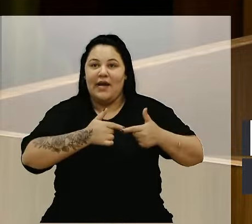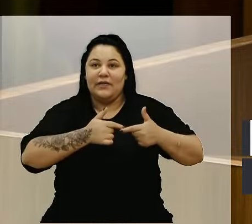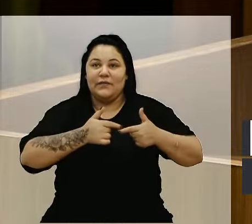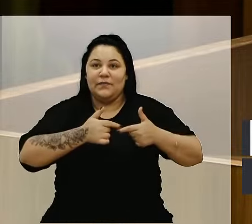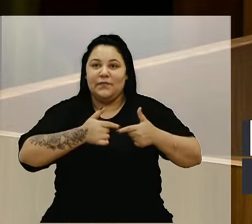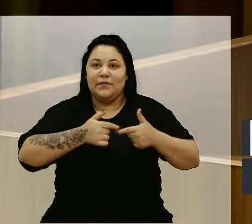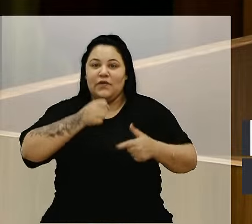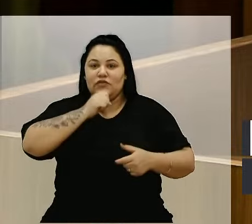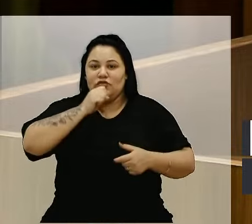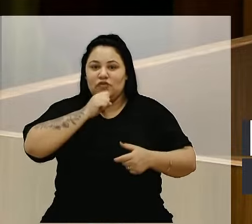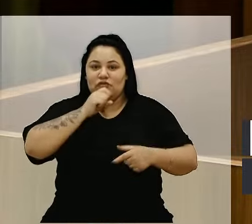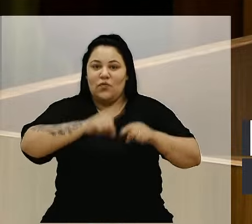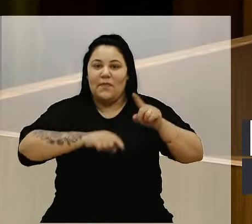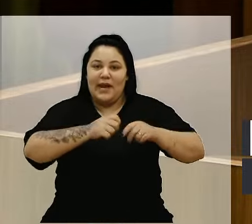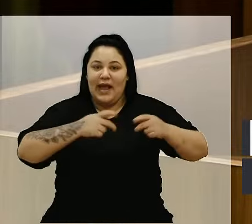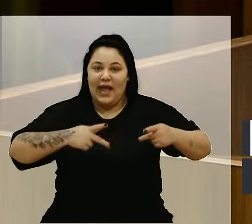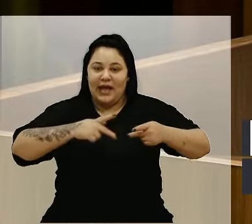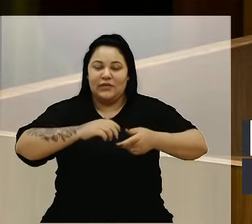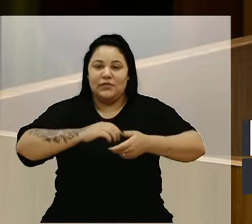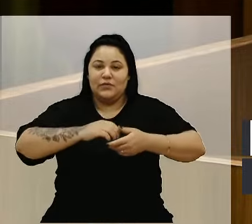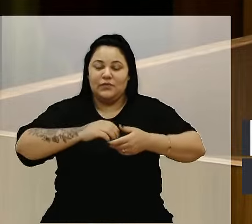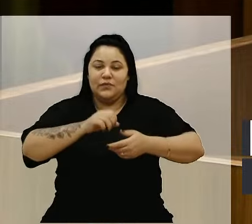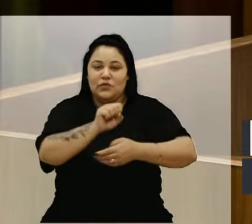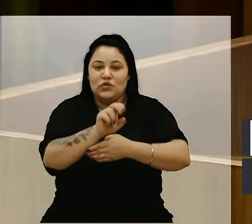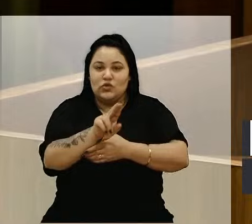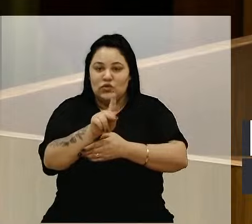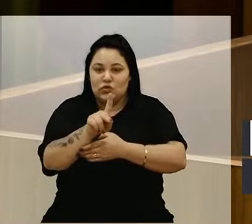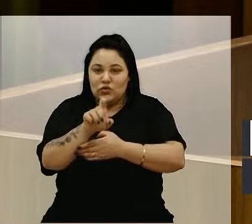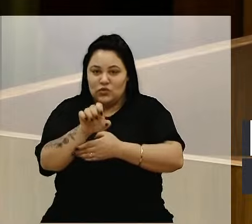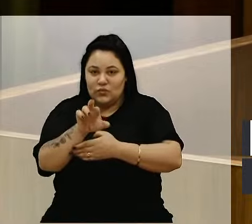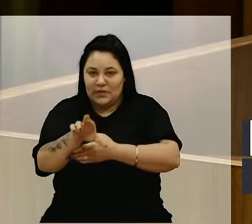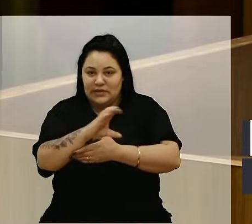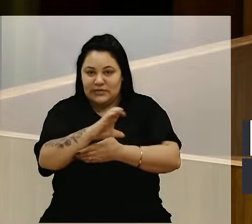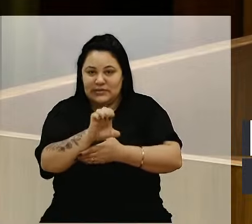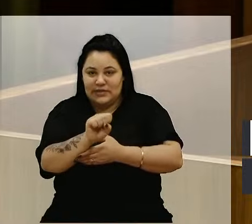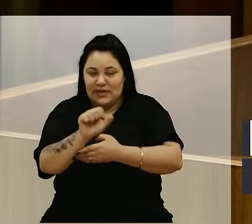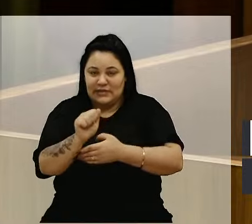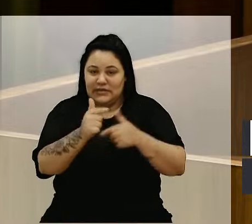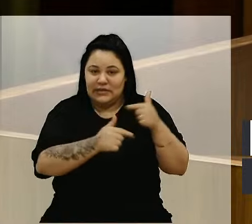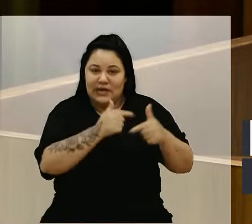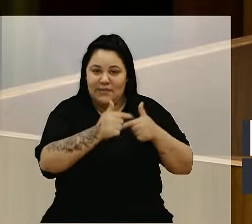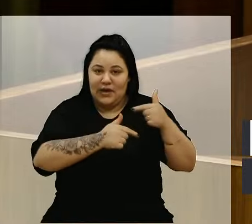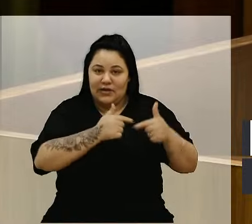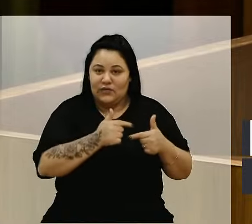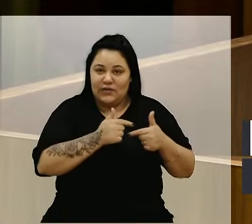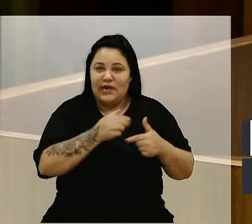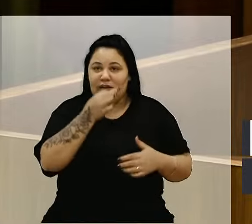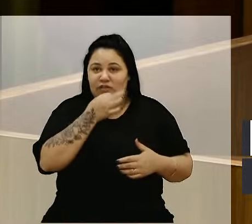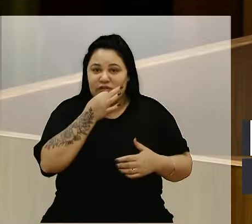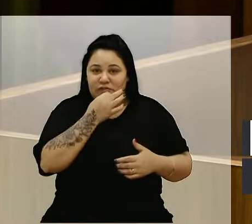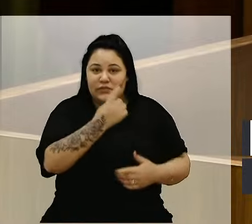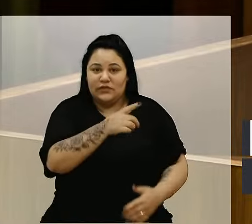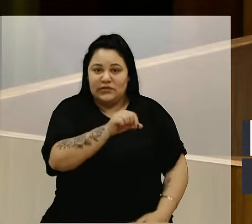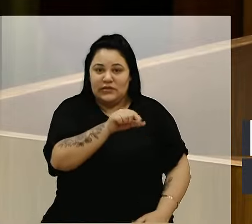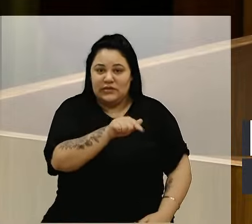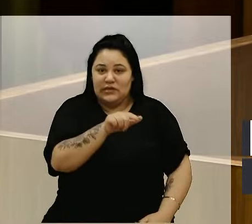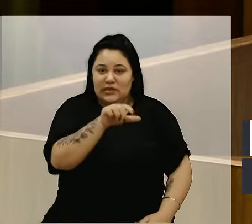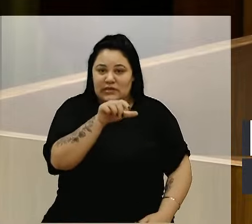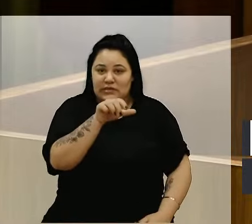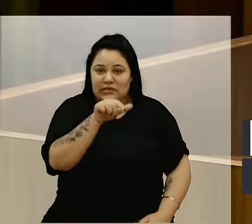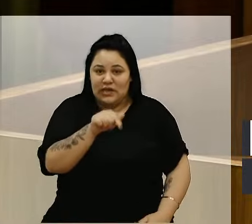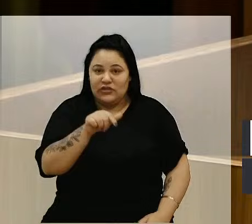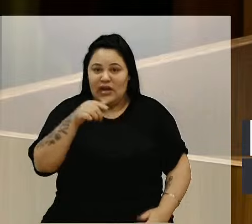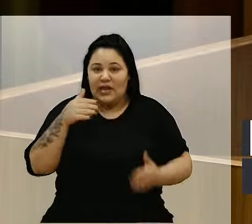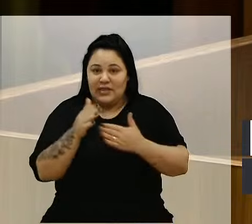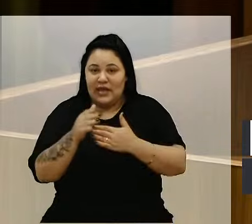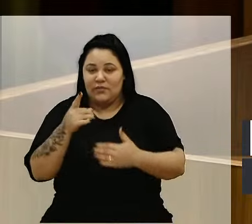César. Trabalhou na antiga Fundação Caxias do Sul de 1987 até 88 e passou a atuar na